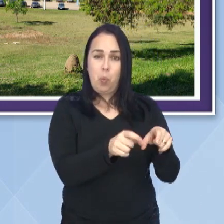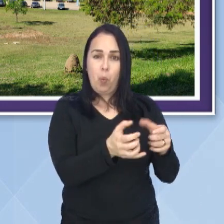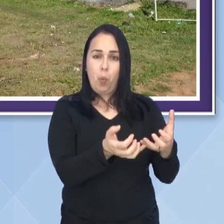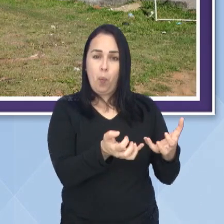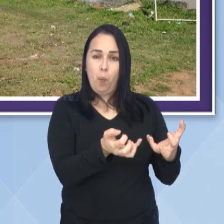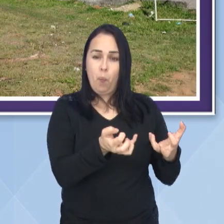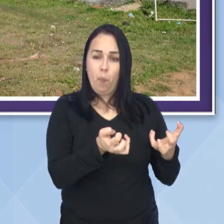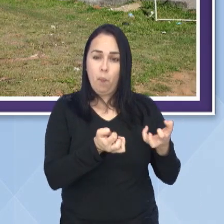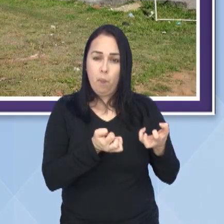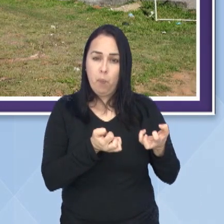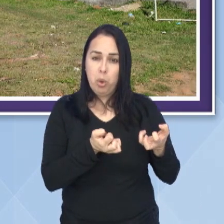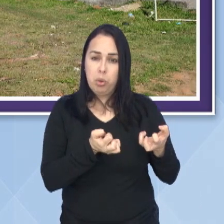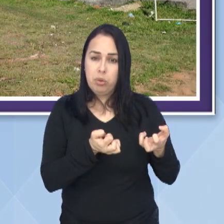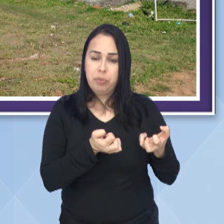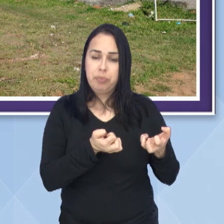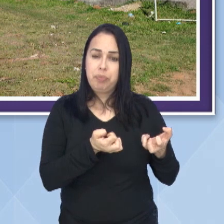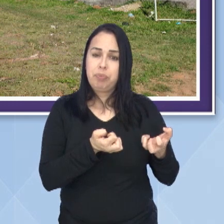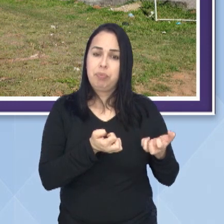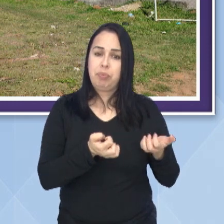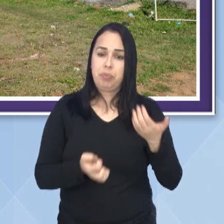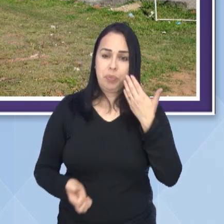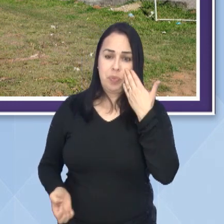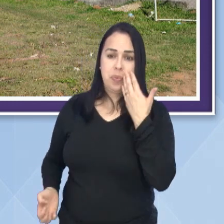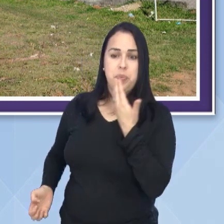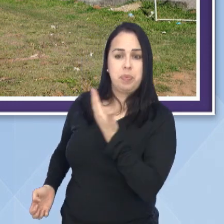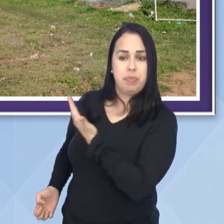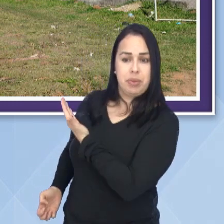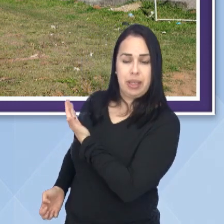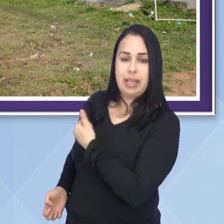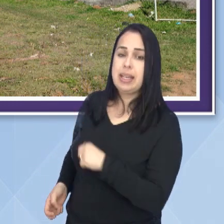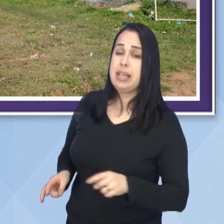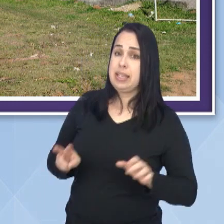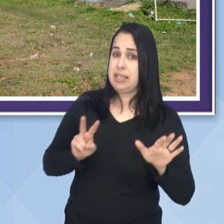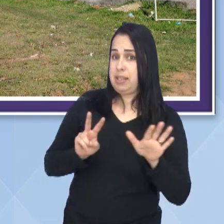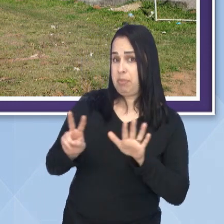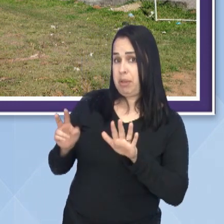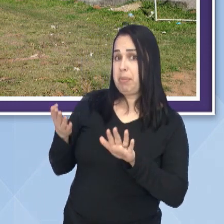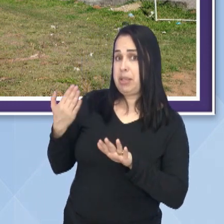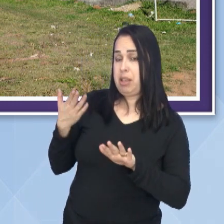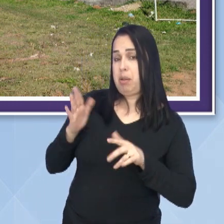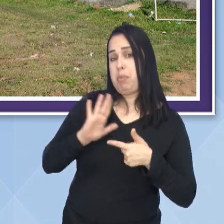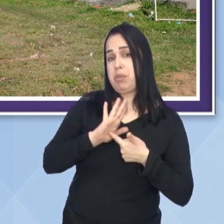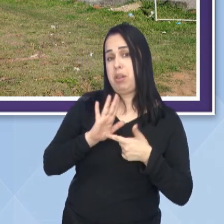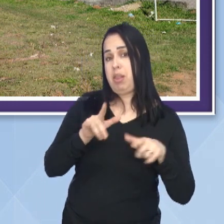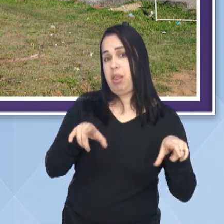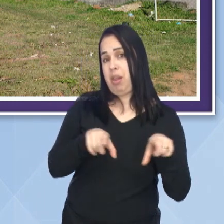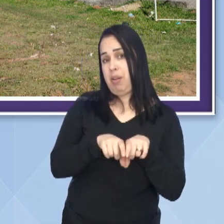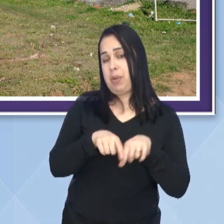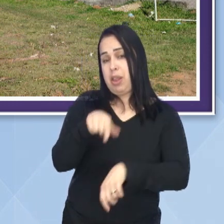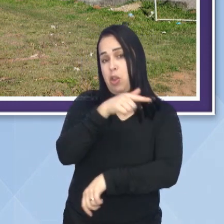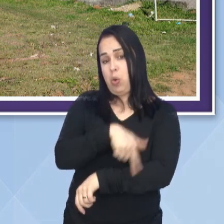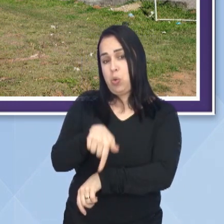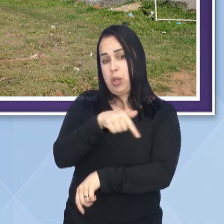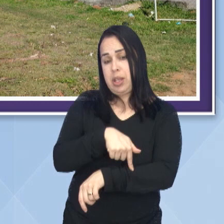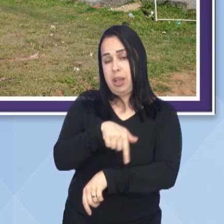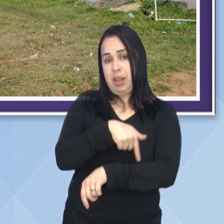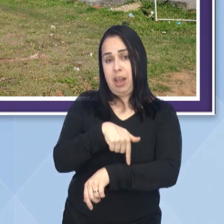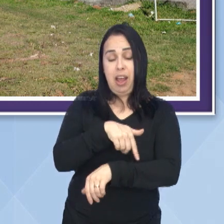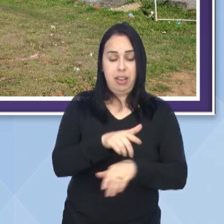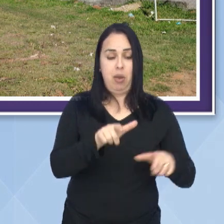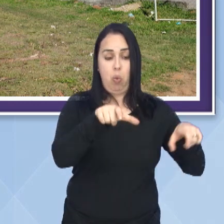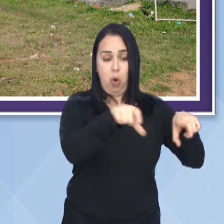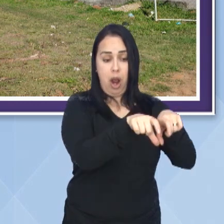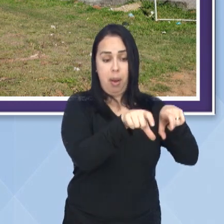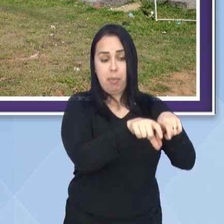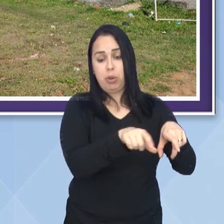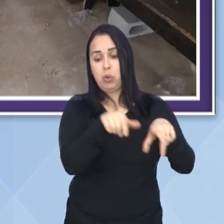Pode passar. Ali, semana passada, eu mostrei a quadra de Futebol Society, que é do lado do campo de